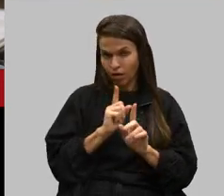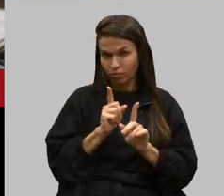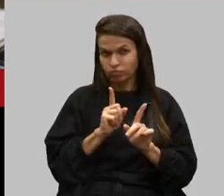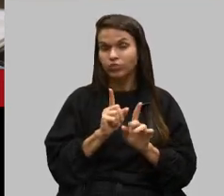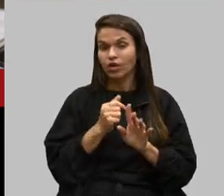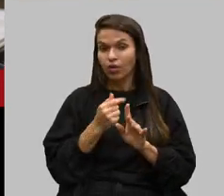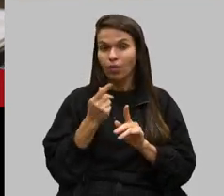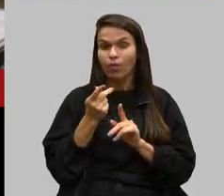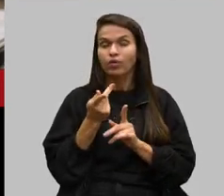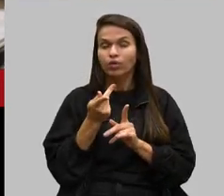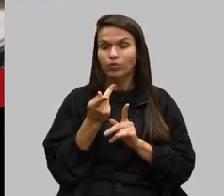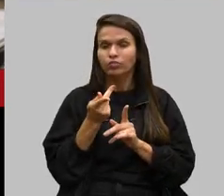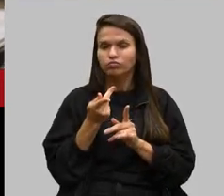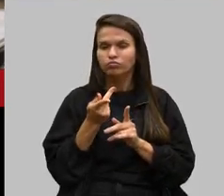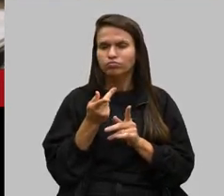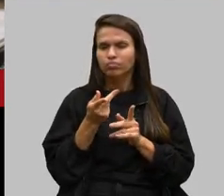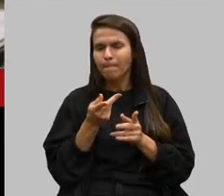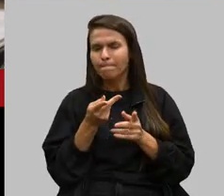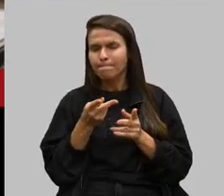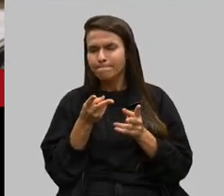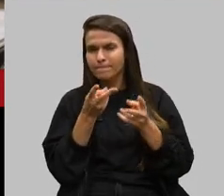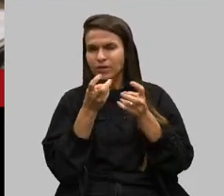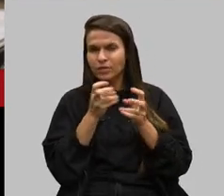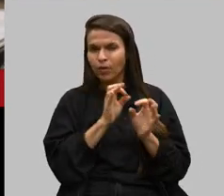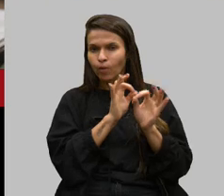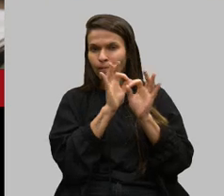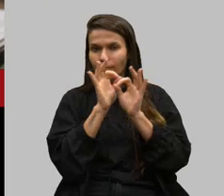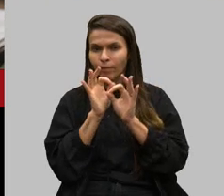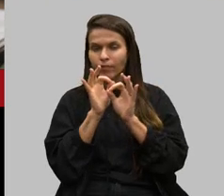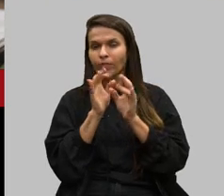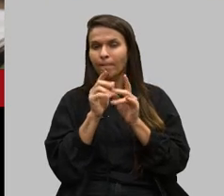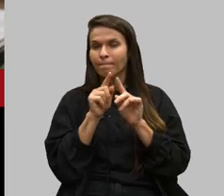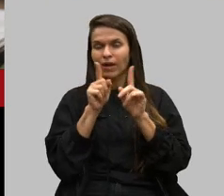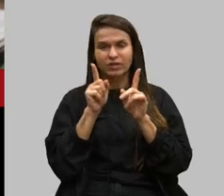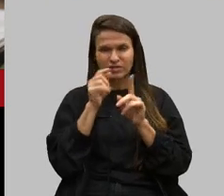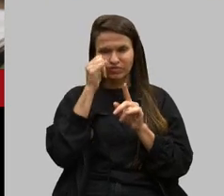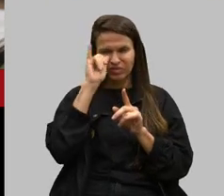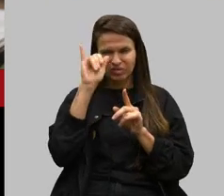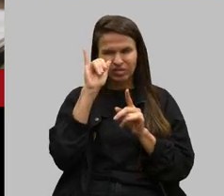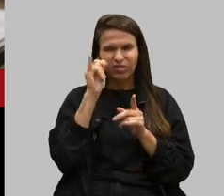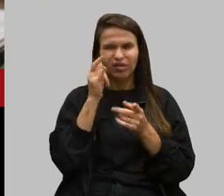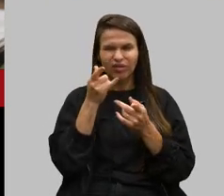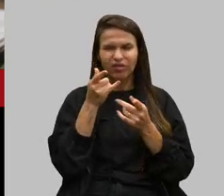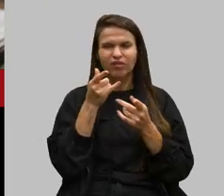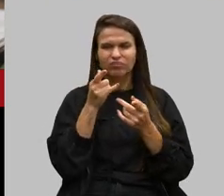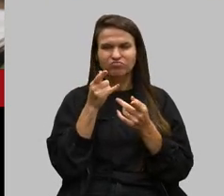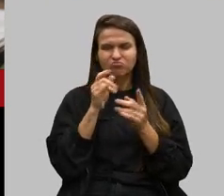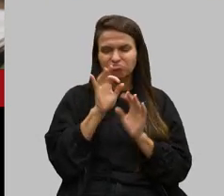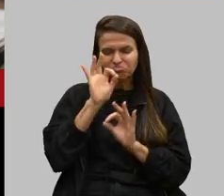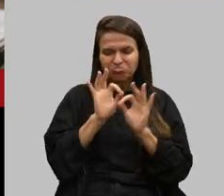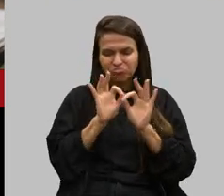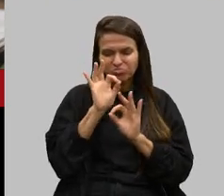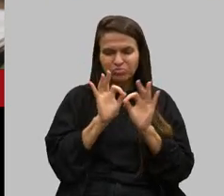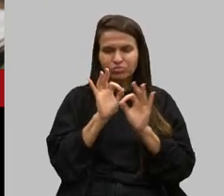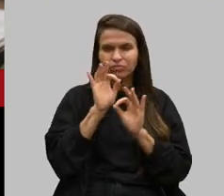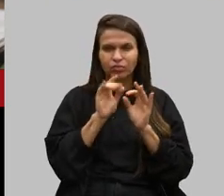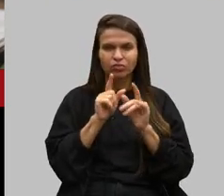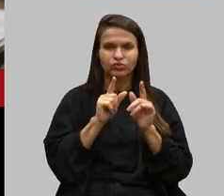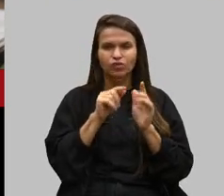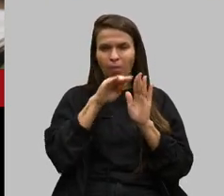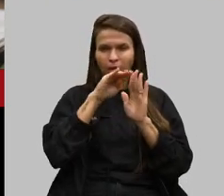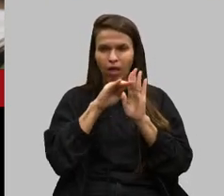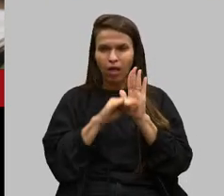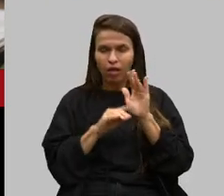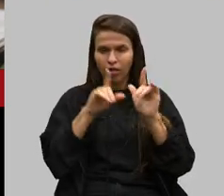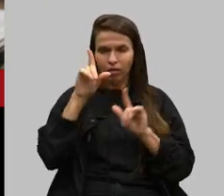procuro me manter acompanhando mas não necessariamente interferindo nas pautas jornalísticas do dia a dia da emissora e as reuniões de